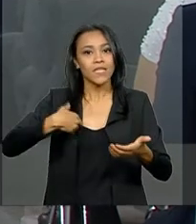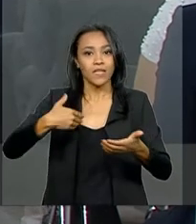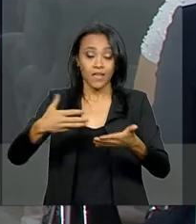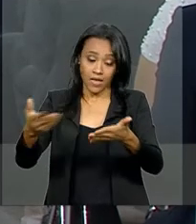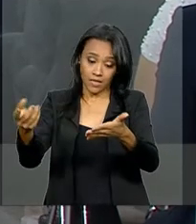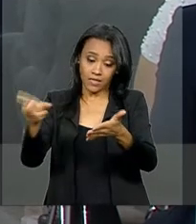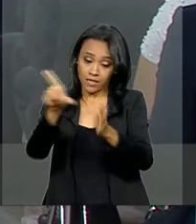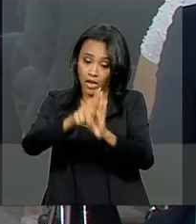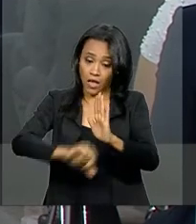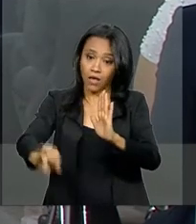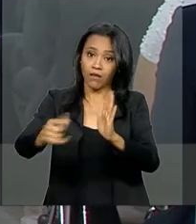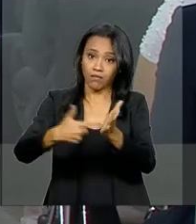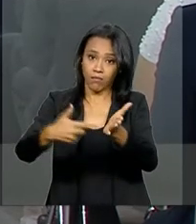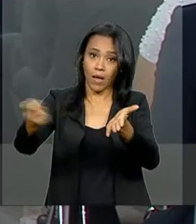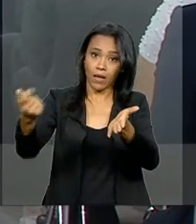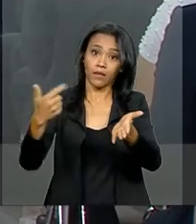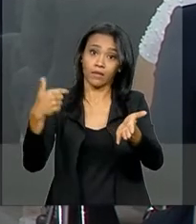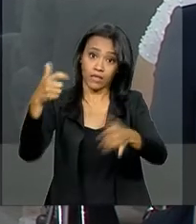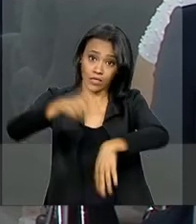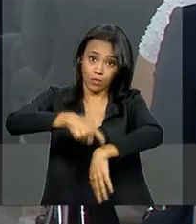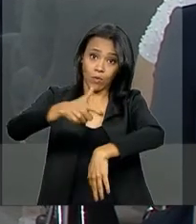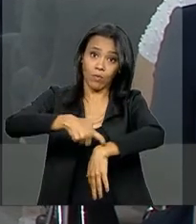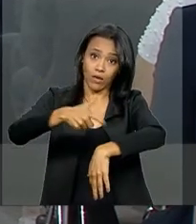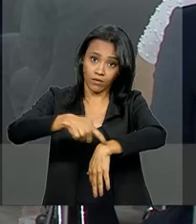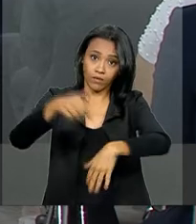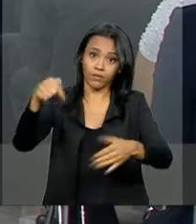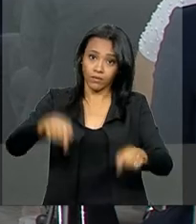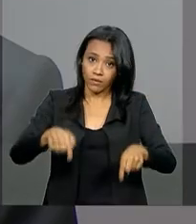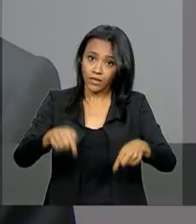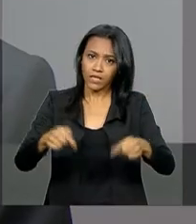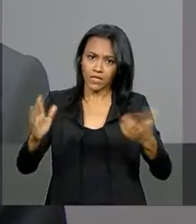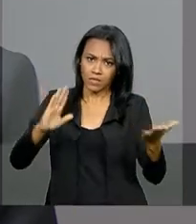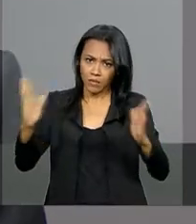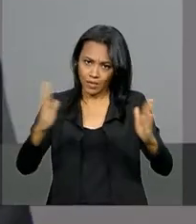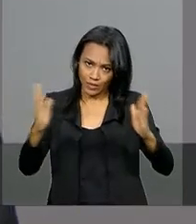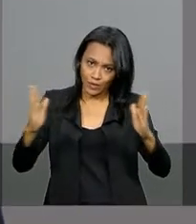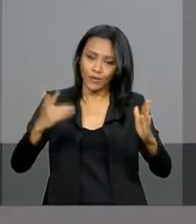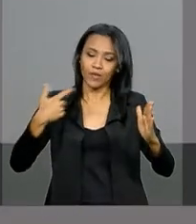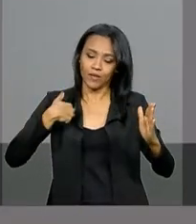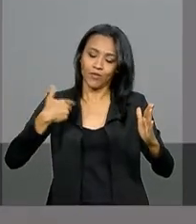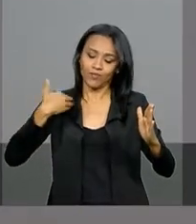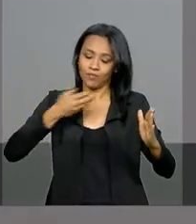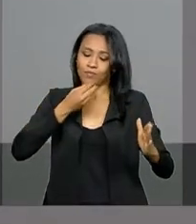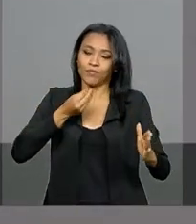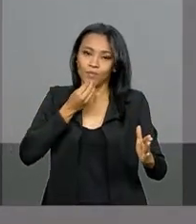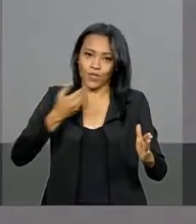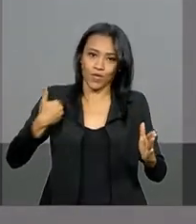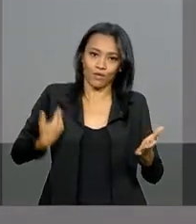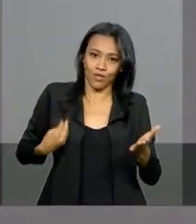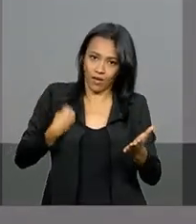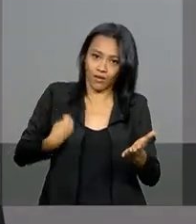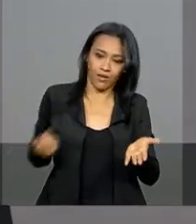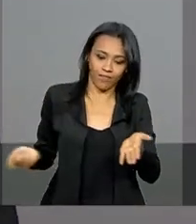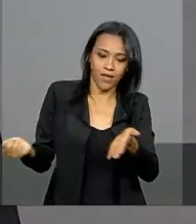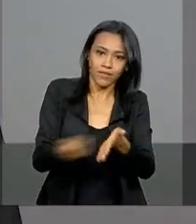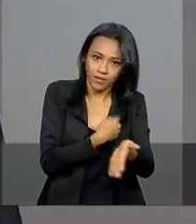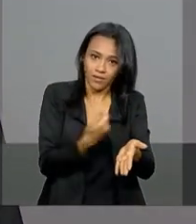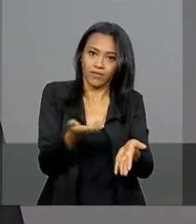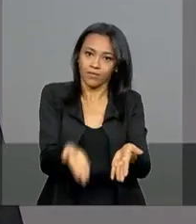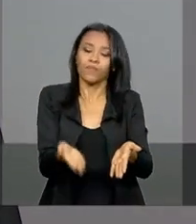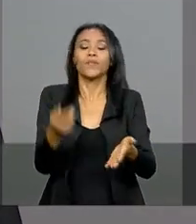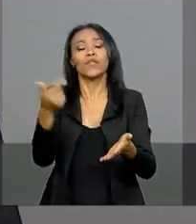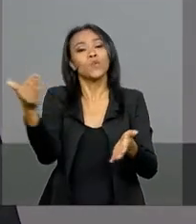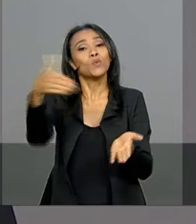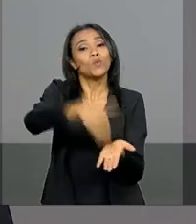de lei gentilmente para que neste momento de interinidade pudesse aqui está selecionando o último agradecimento